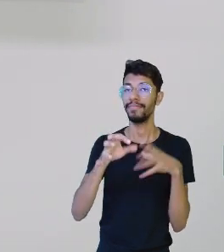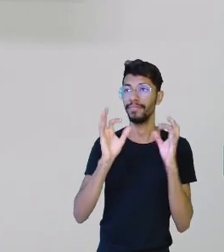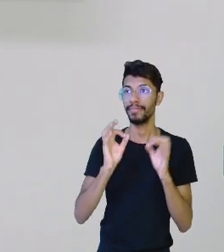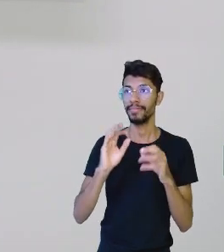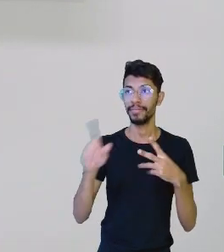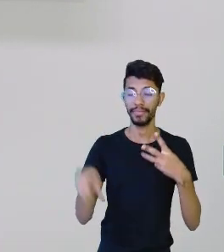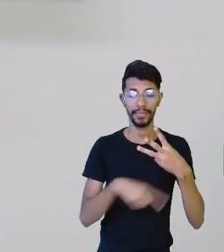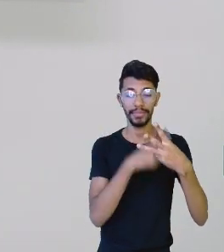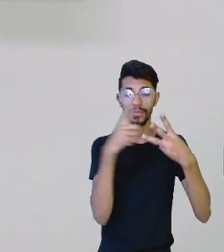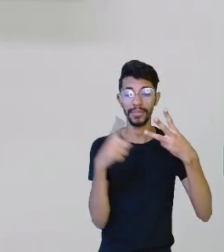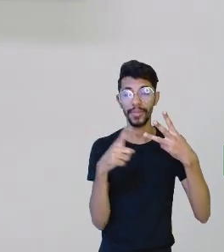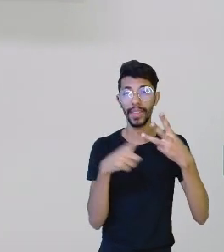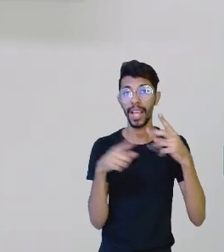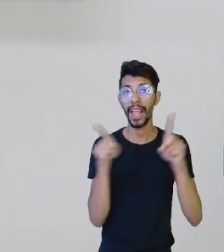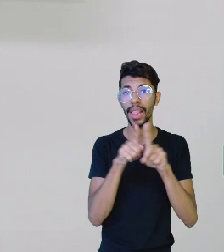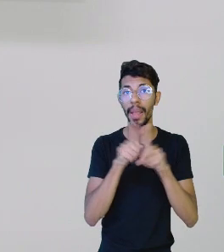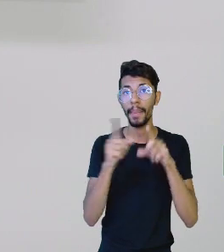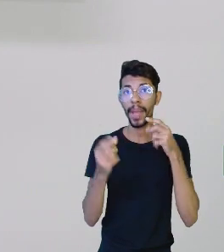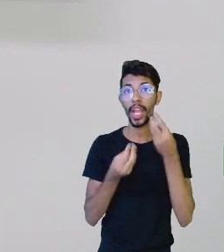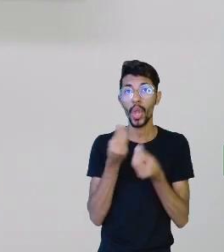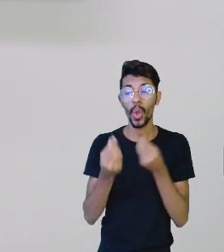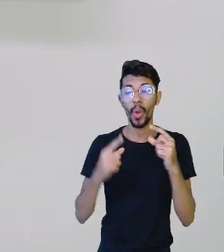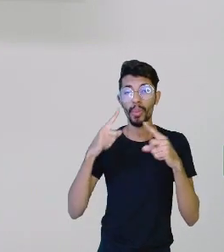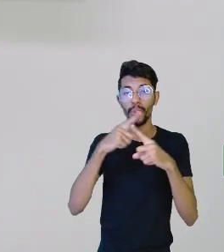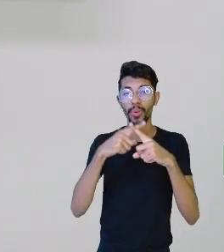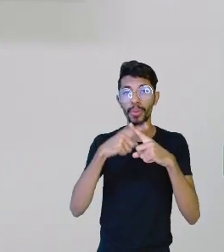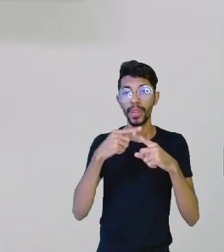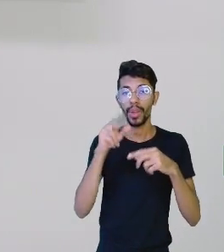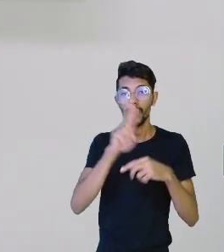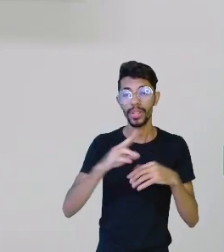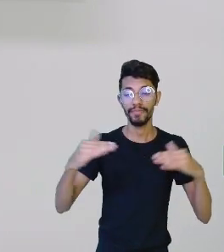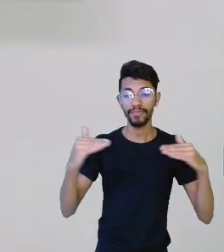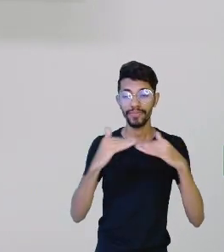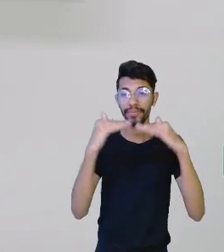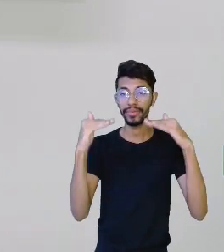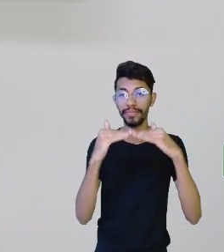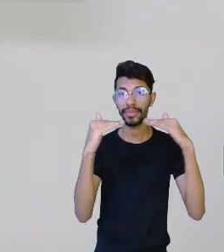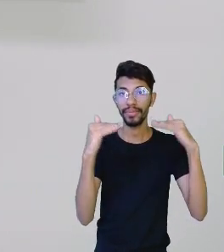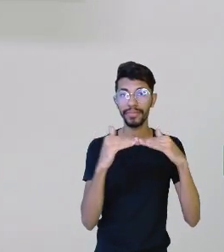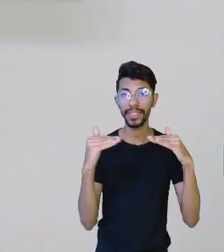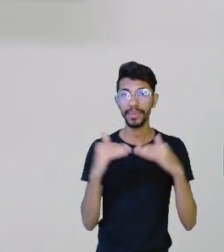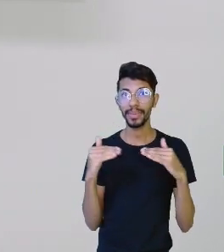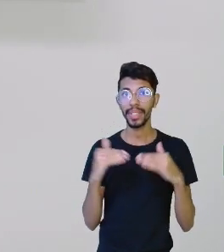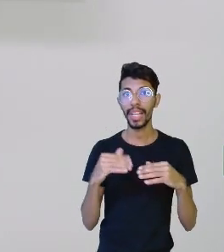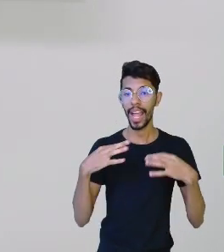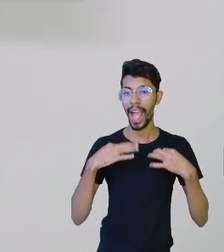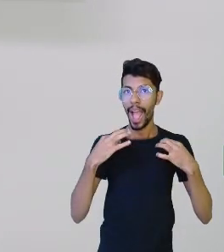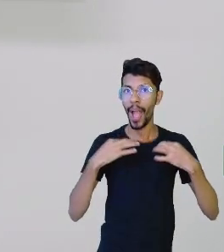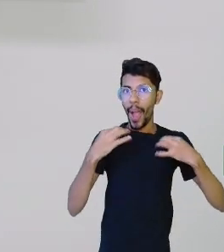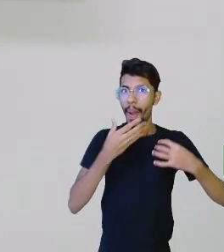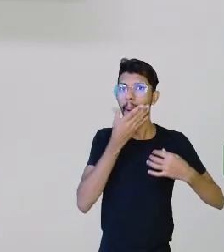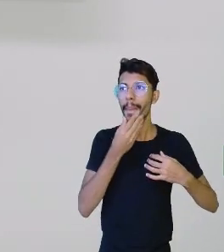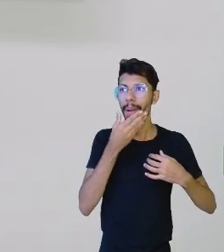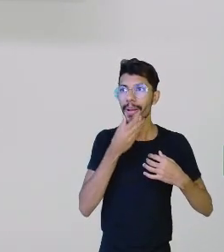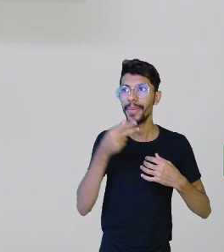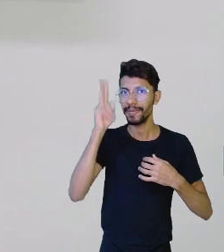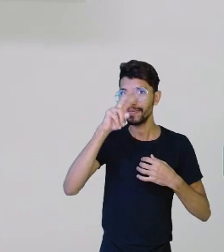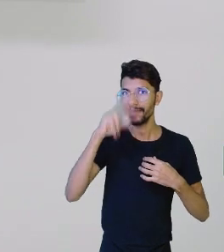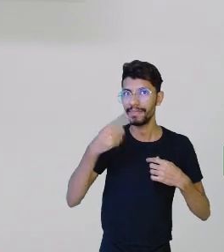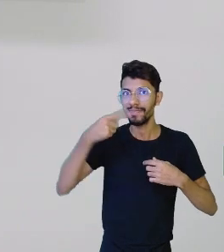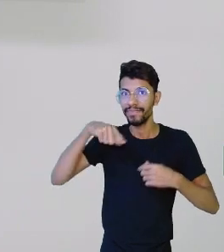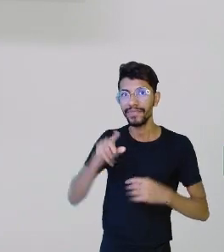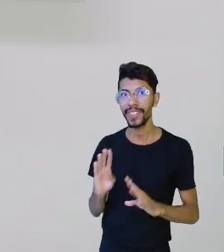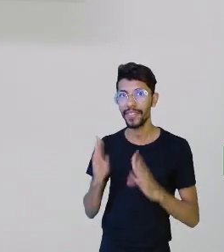por combinação, a multiplicação por combinação, que foi a roupinha do Gustavo quando ele quis ir para a festa. E